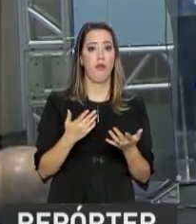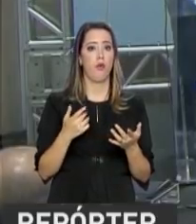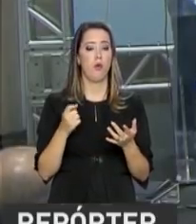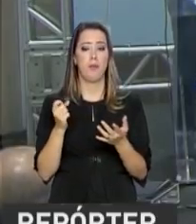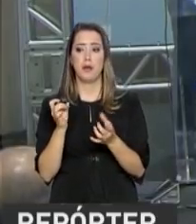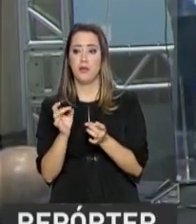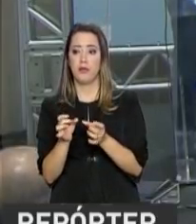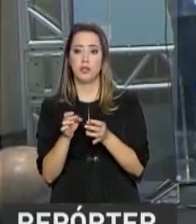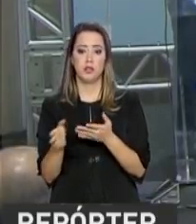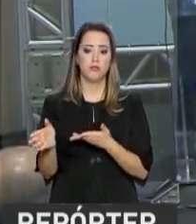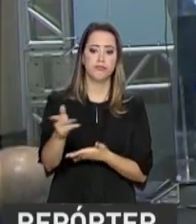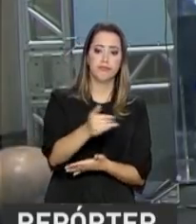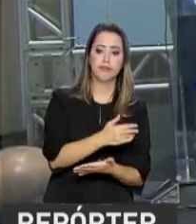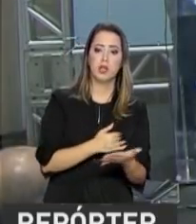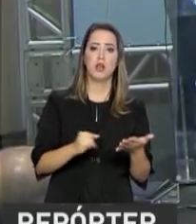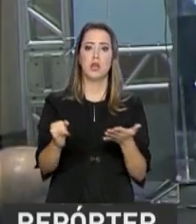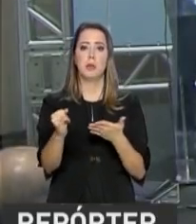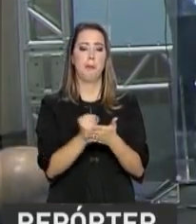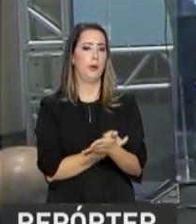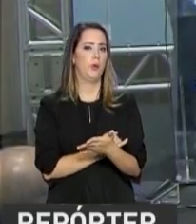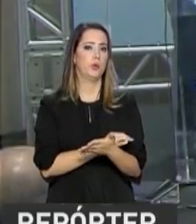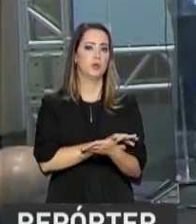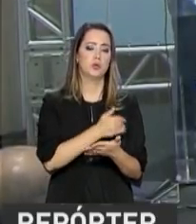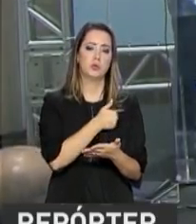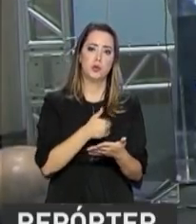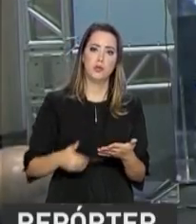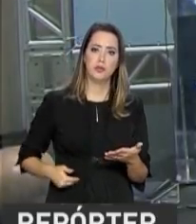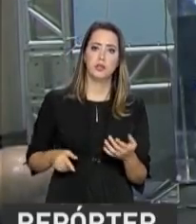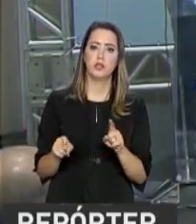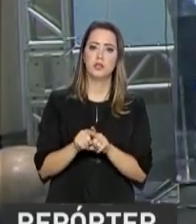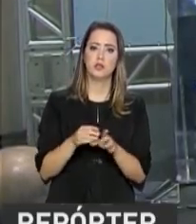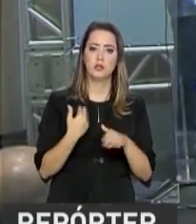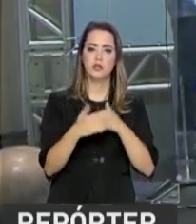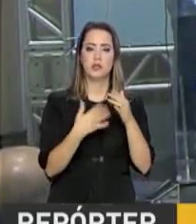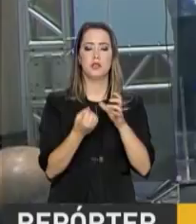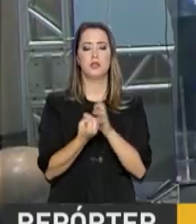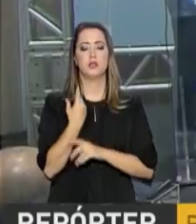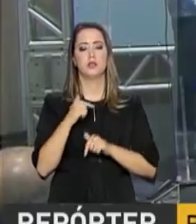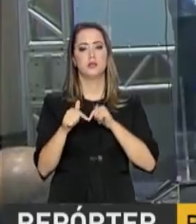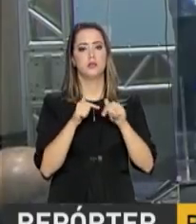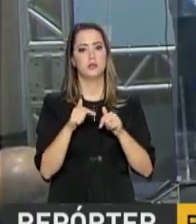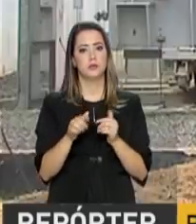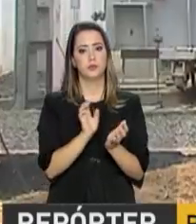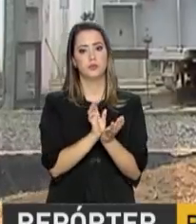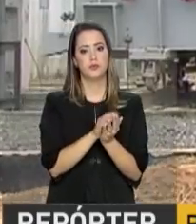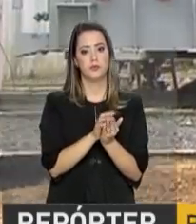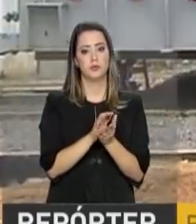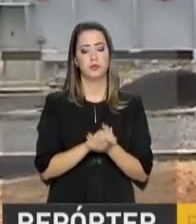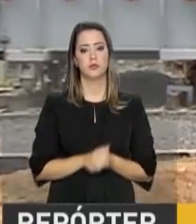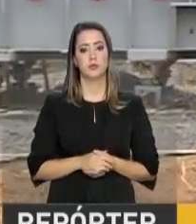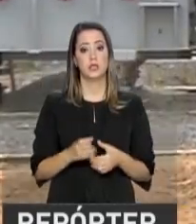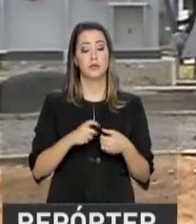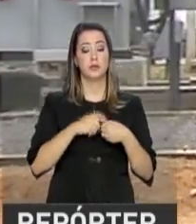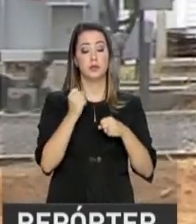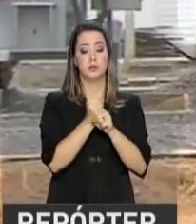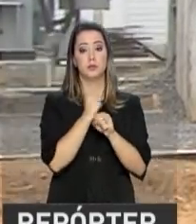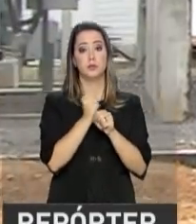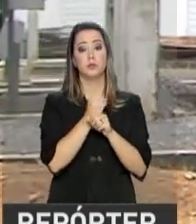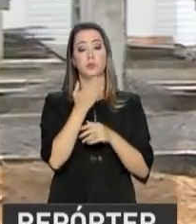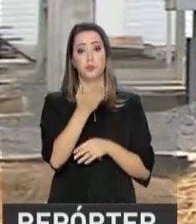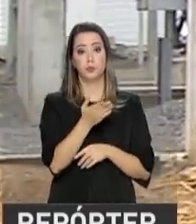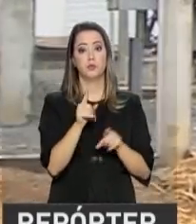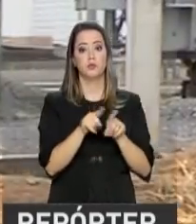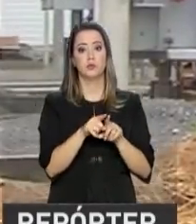recursos, impostos para o Estado e gerando mais empregos para a gente de pernambucano. A retomada da obra vai começar